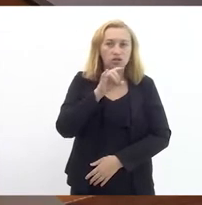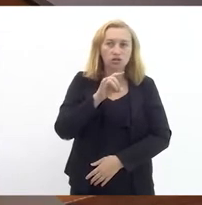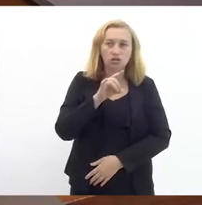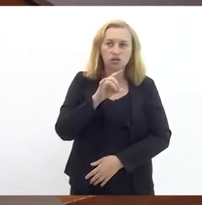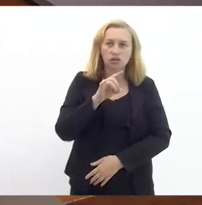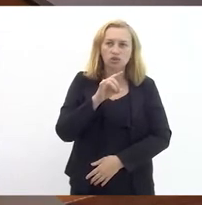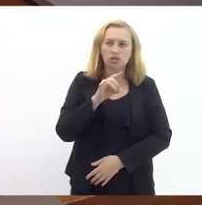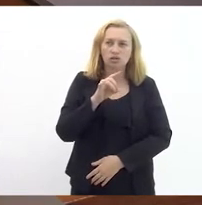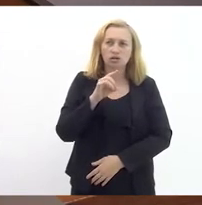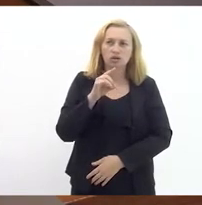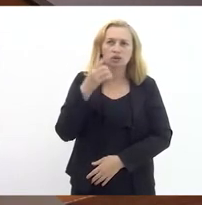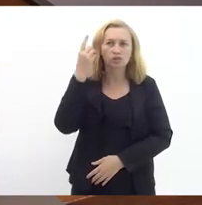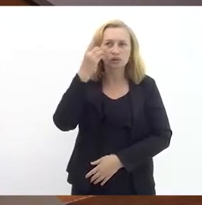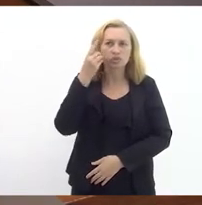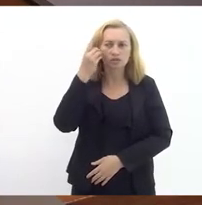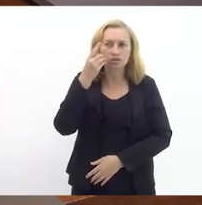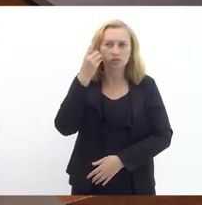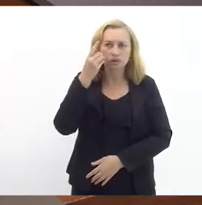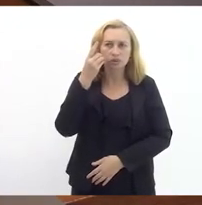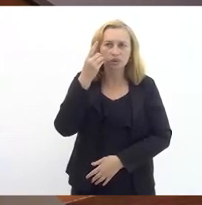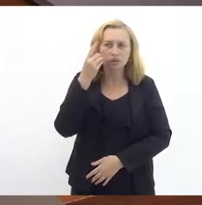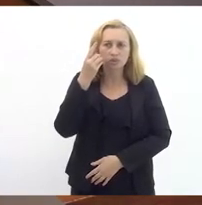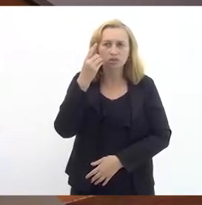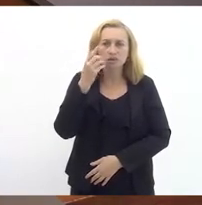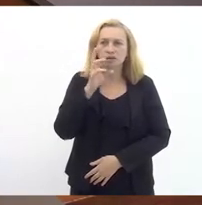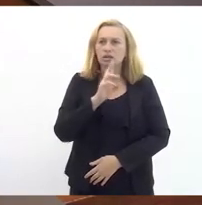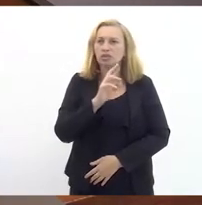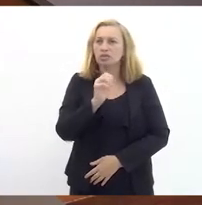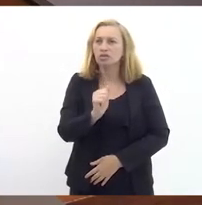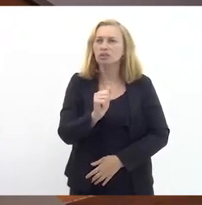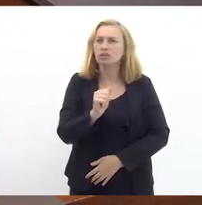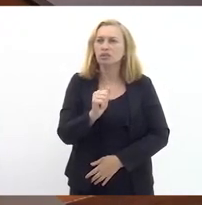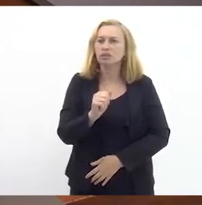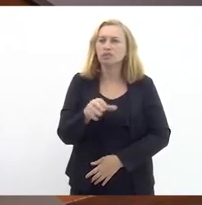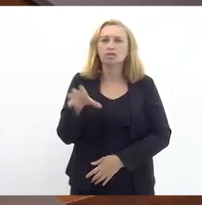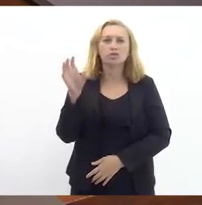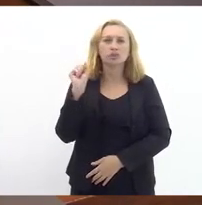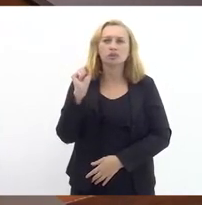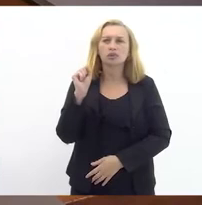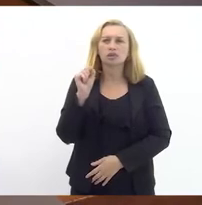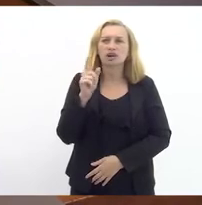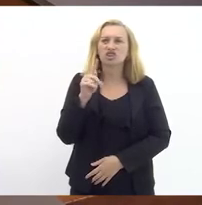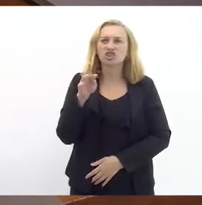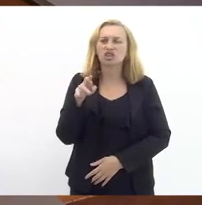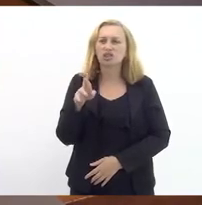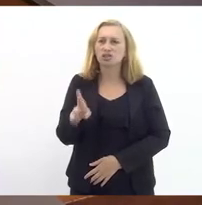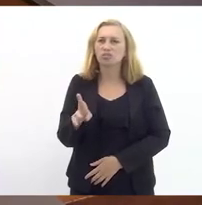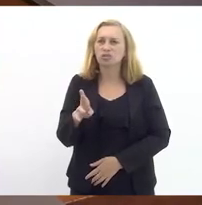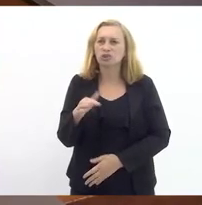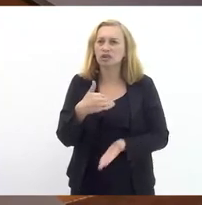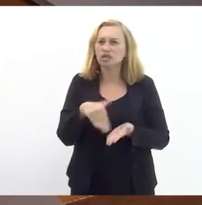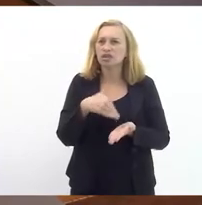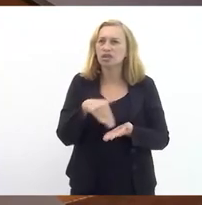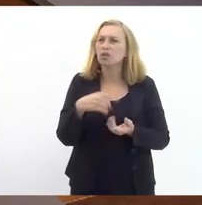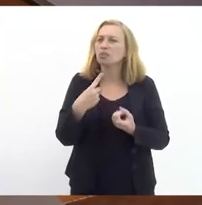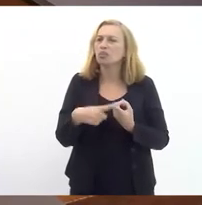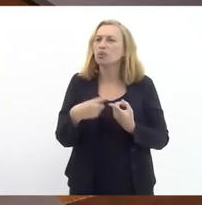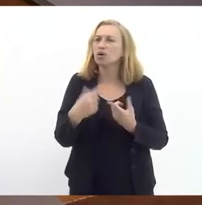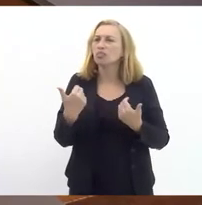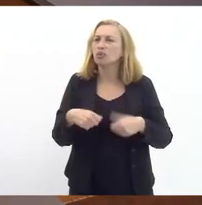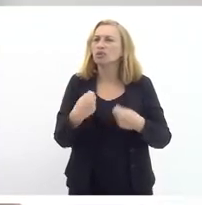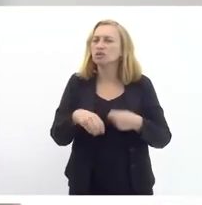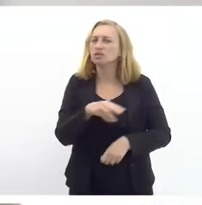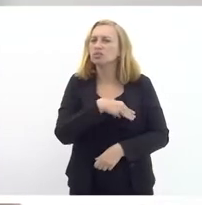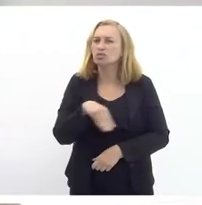Rodrigo Amorim, você pode ceder a sua vez primeiro aqui para o deputado Pedro. Lucinha, eu queria só escutar a Getrans e a secretaria. Por que precisou do